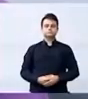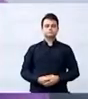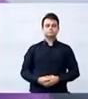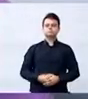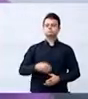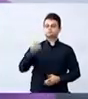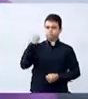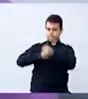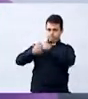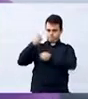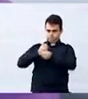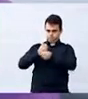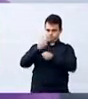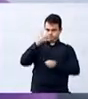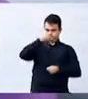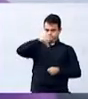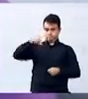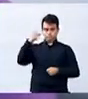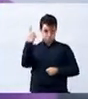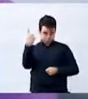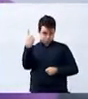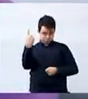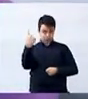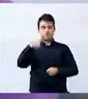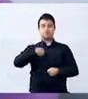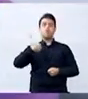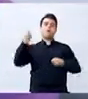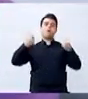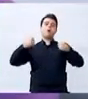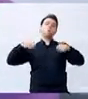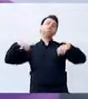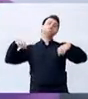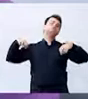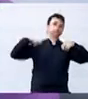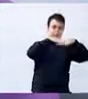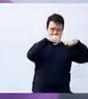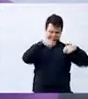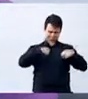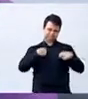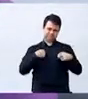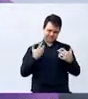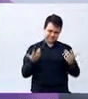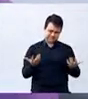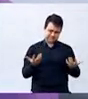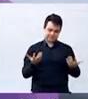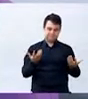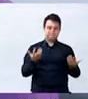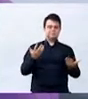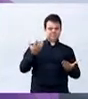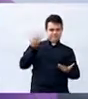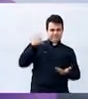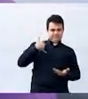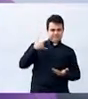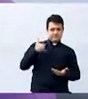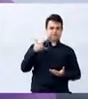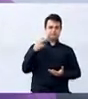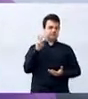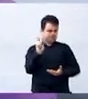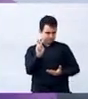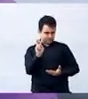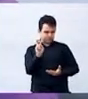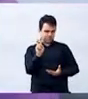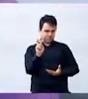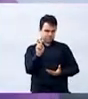Em 91, eu sofri um acidente de carro. Tinha 5 anos. Tava